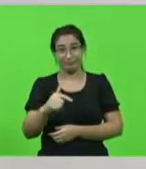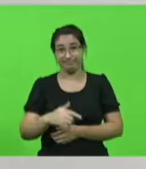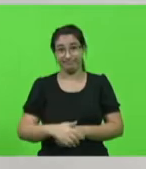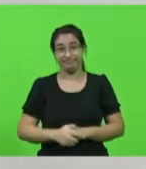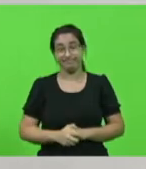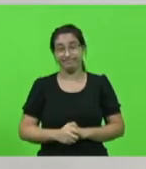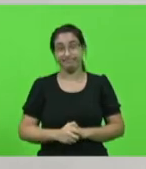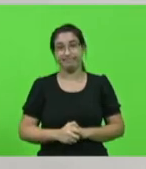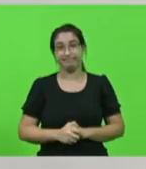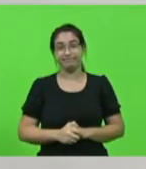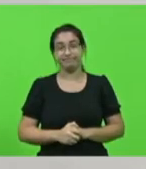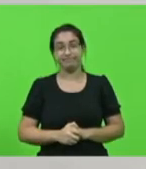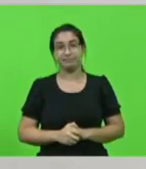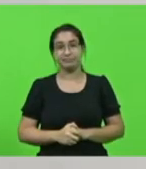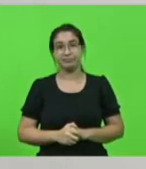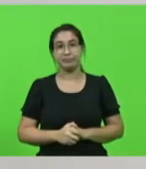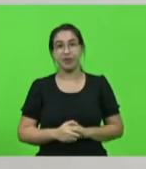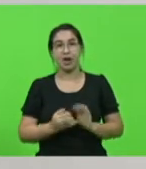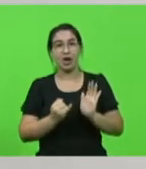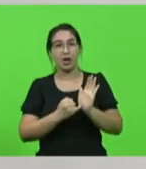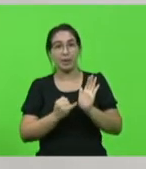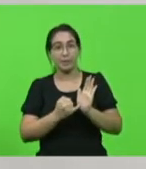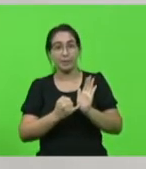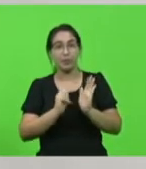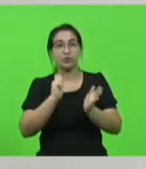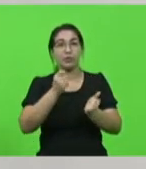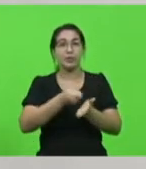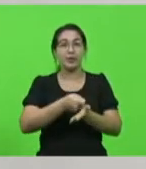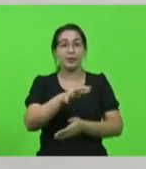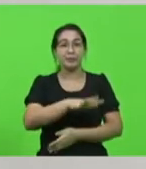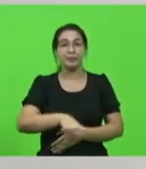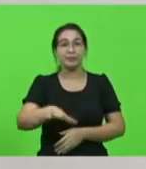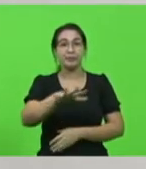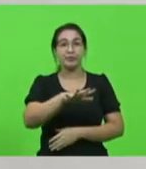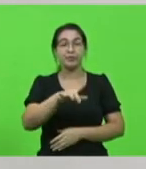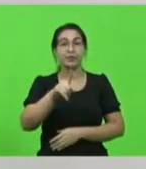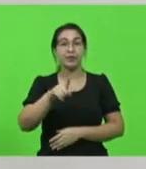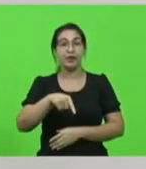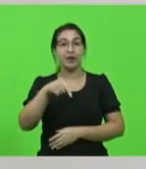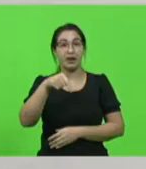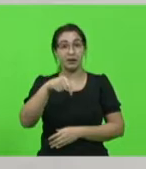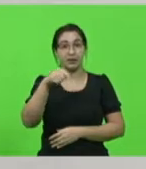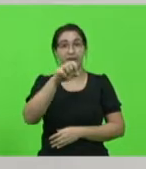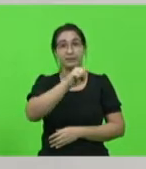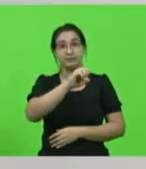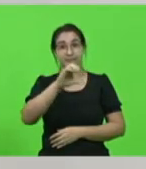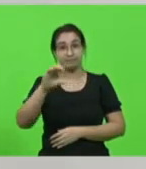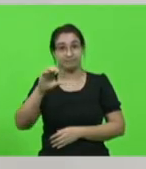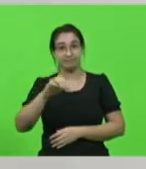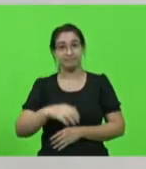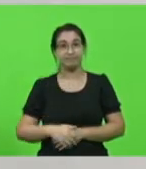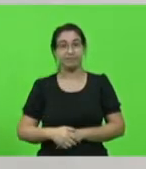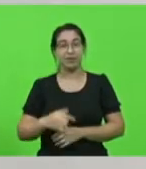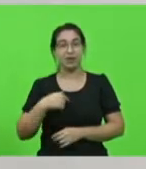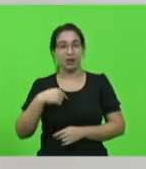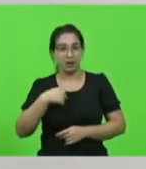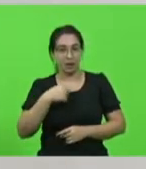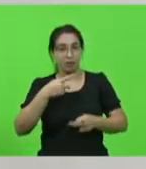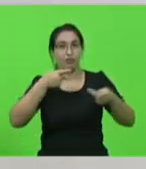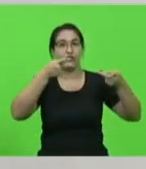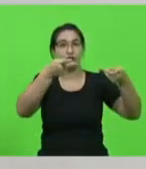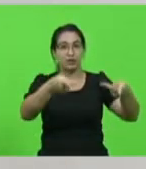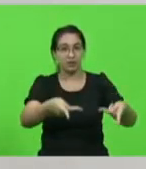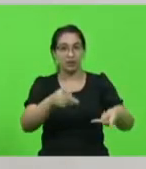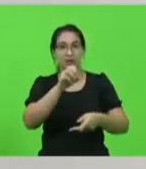Uma das cargas tributárias mais pesadas do território nacional, Estado de Santa Catarina. Tive em visita esse fim de